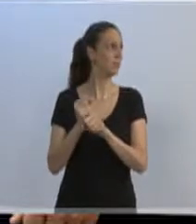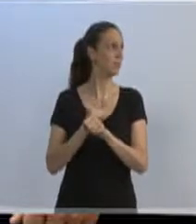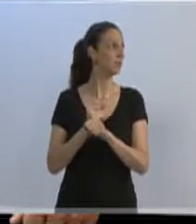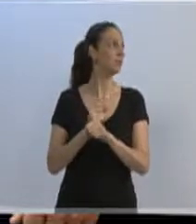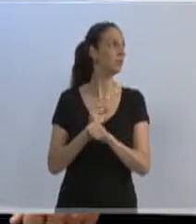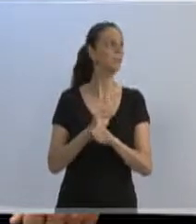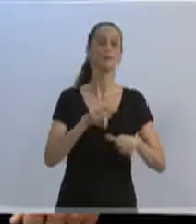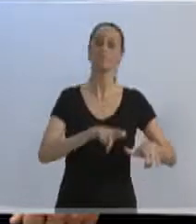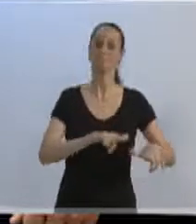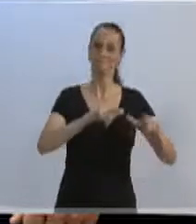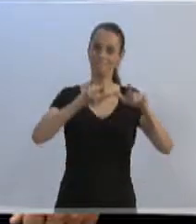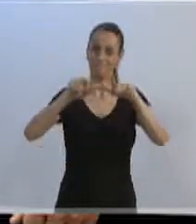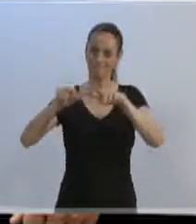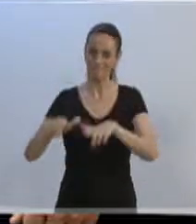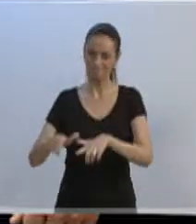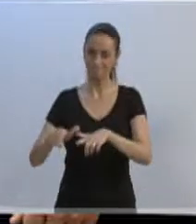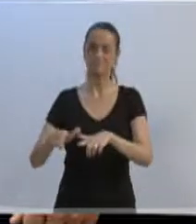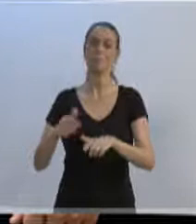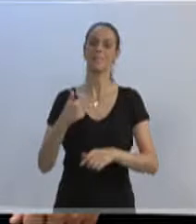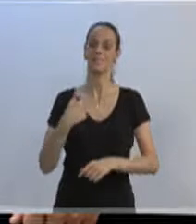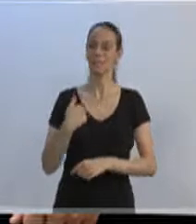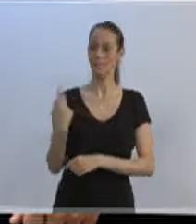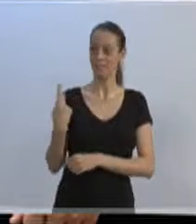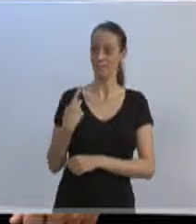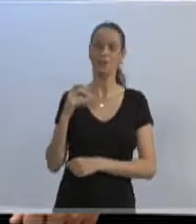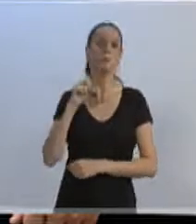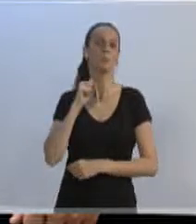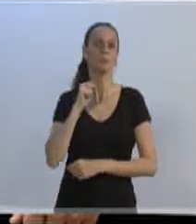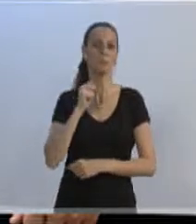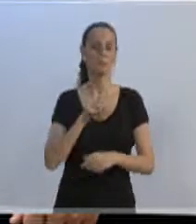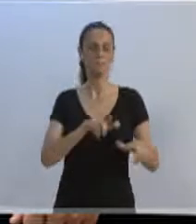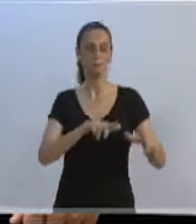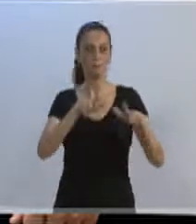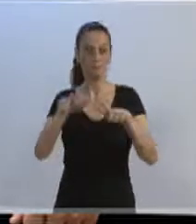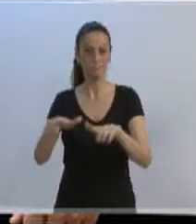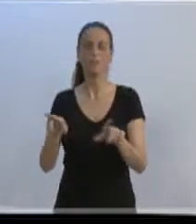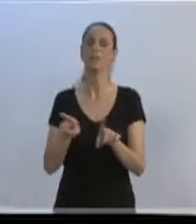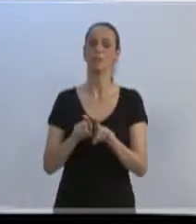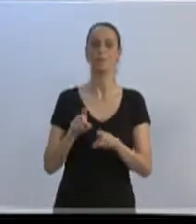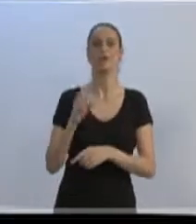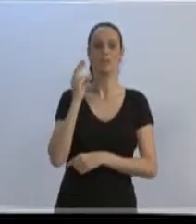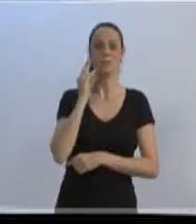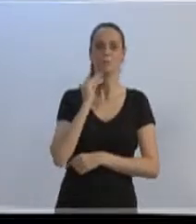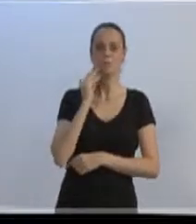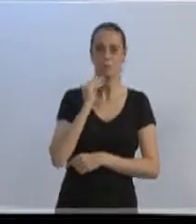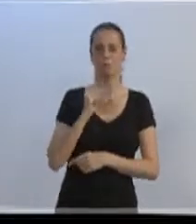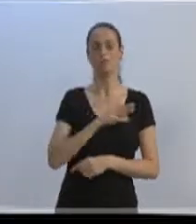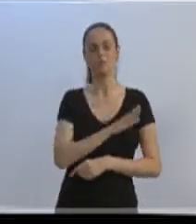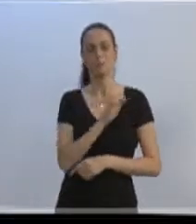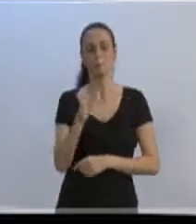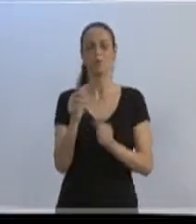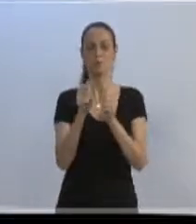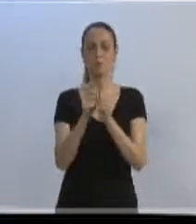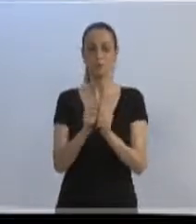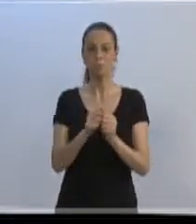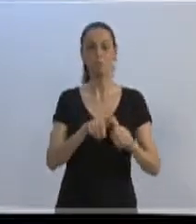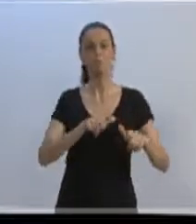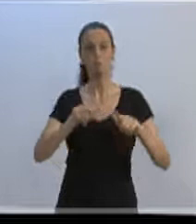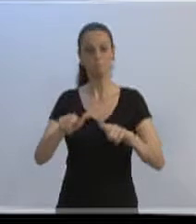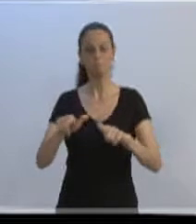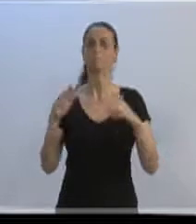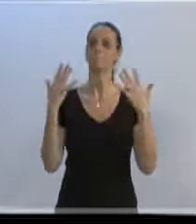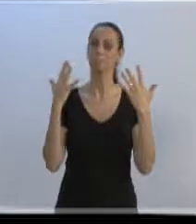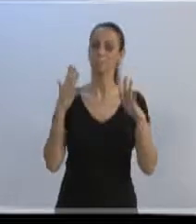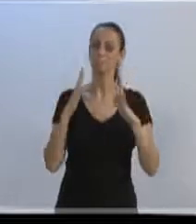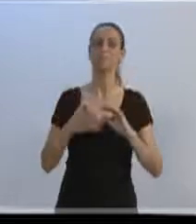vereadores e entregando juntamente com sylvie zimmermann e também os de souza uma moção eu quero saltar aqui todos os colaboradores